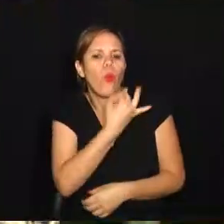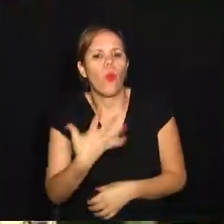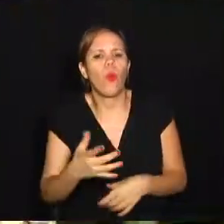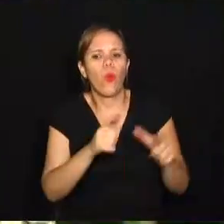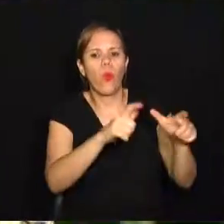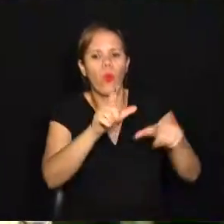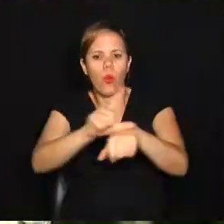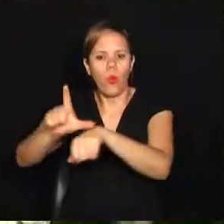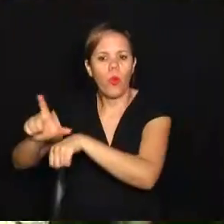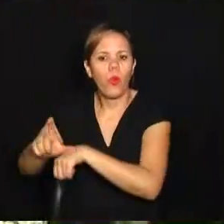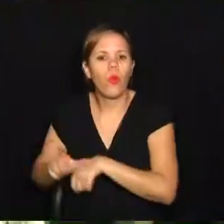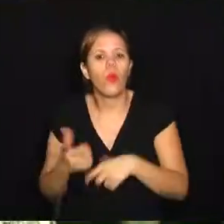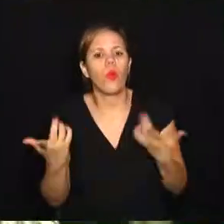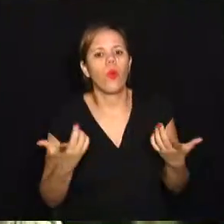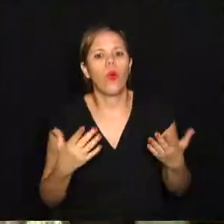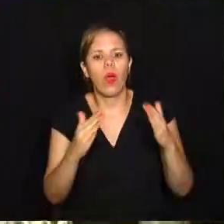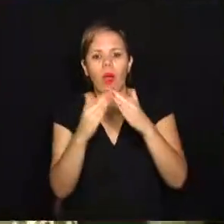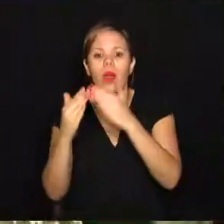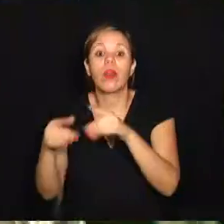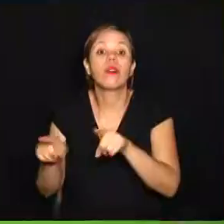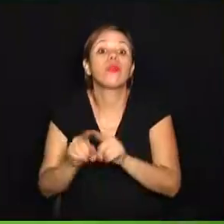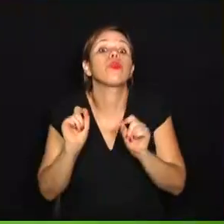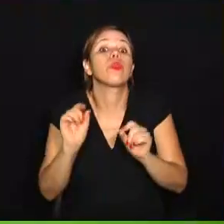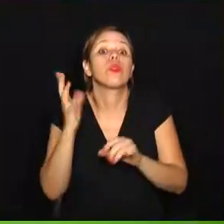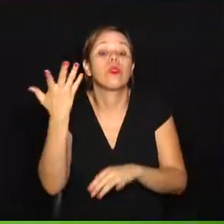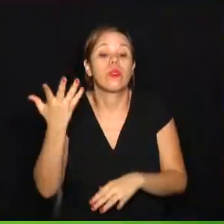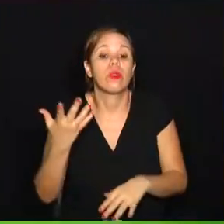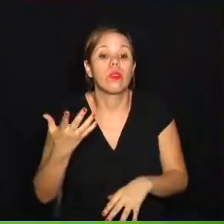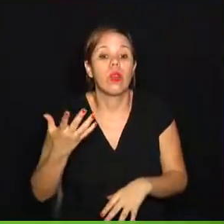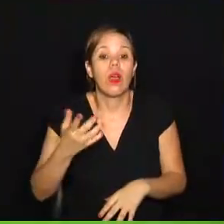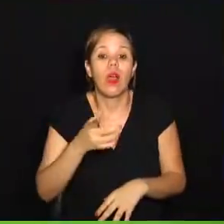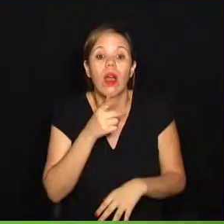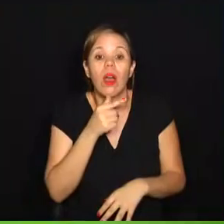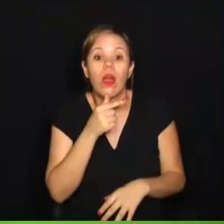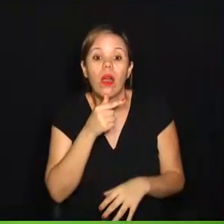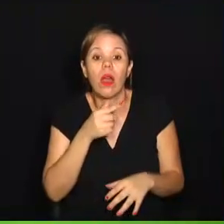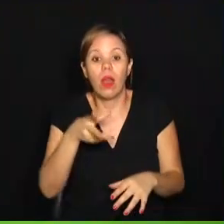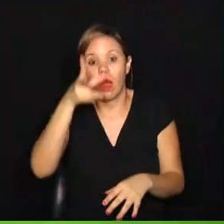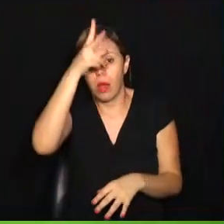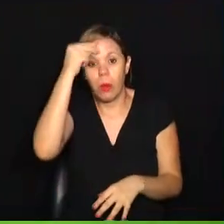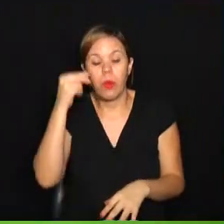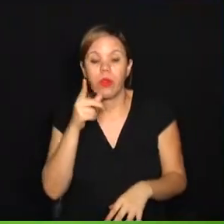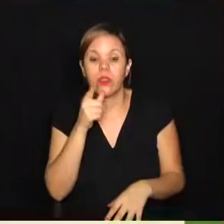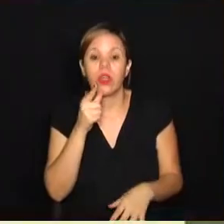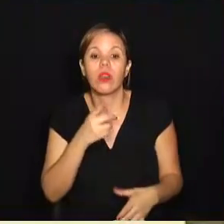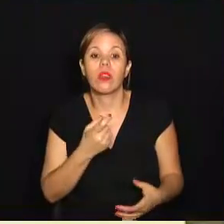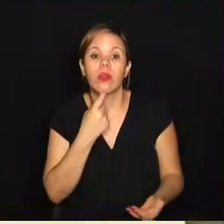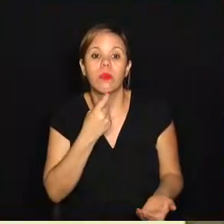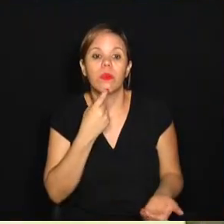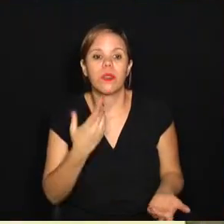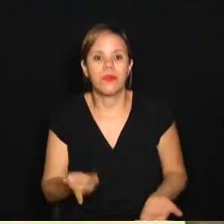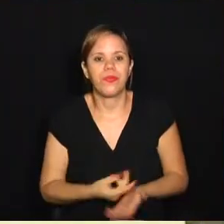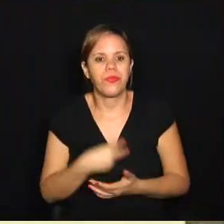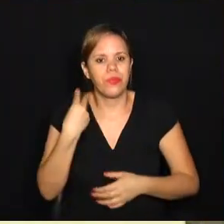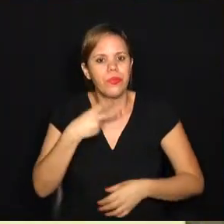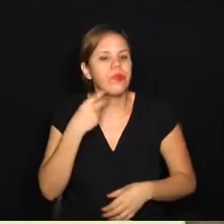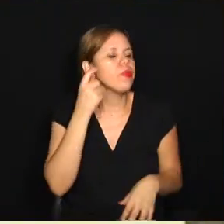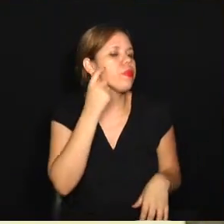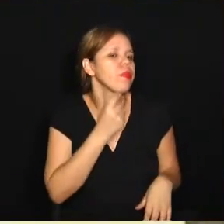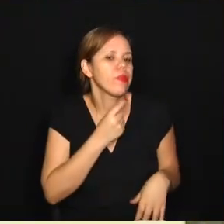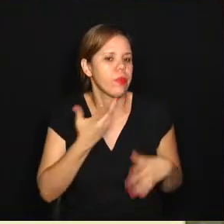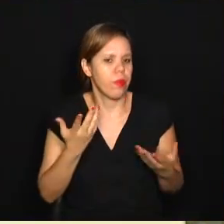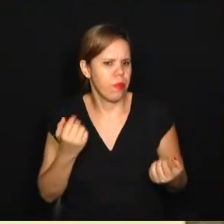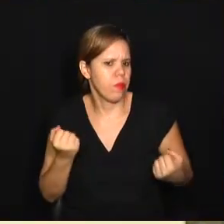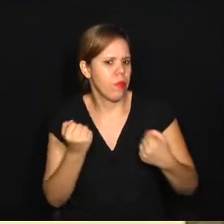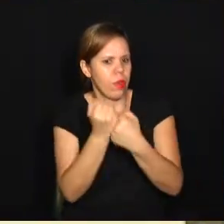estabelecimentos comerciais e residenciais com ligação à rede pública de água em Campinas. O vereador Marcelo Silva